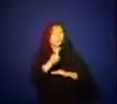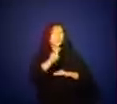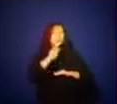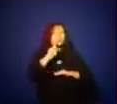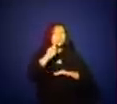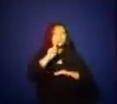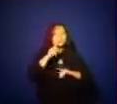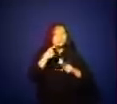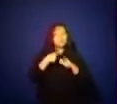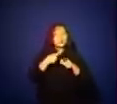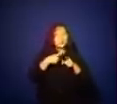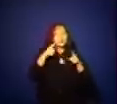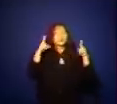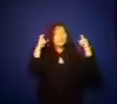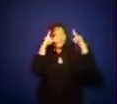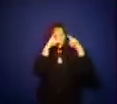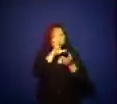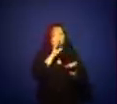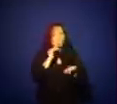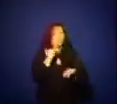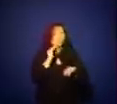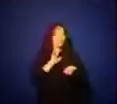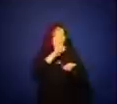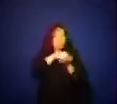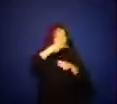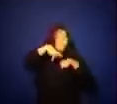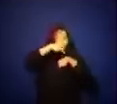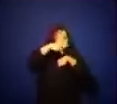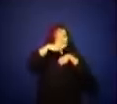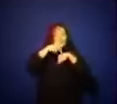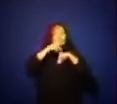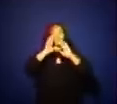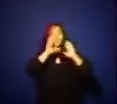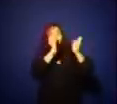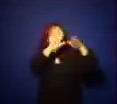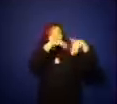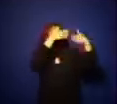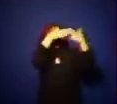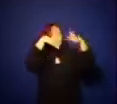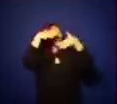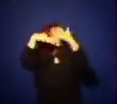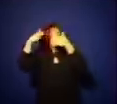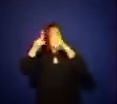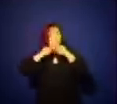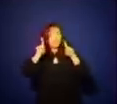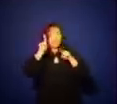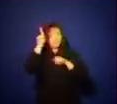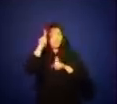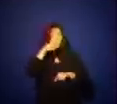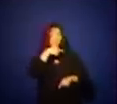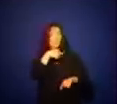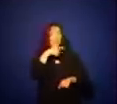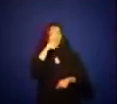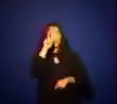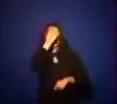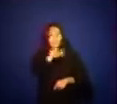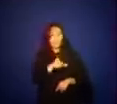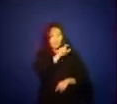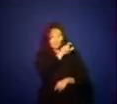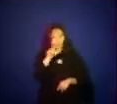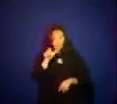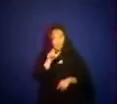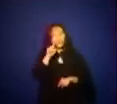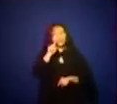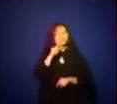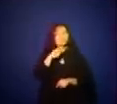desafiada em vários lugares inclusive em países desenvolvidos na Inglaterra teve uma crítica enorme a gente falou sobre isso na última